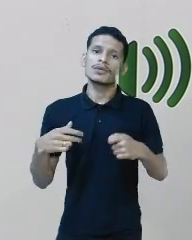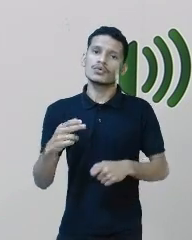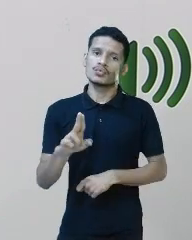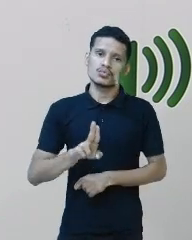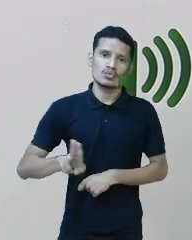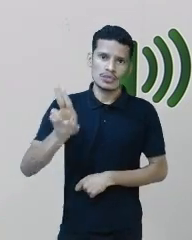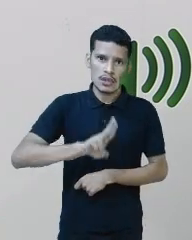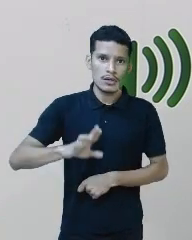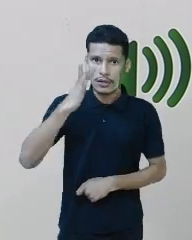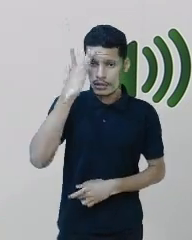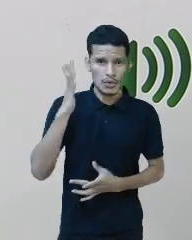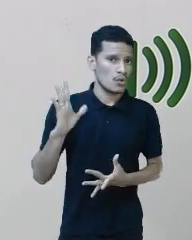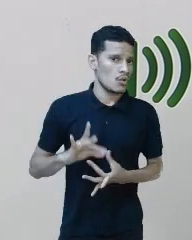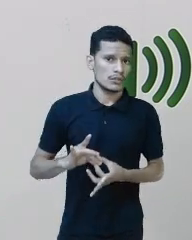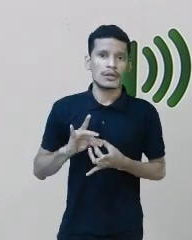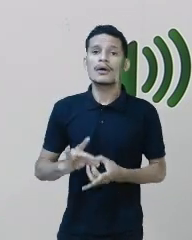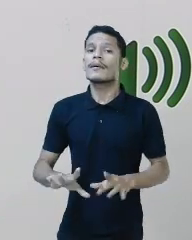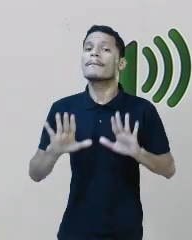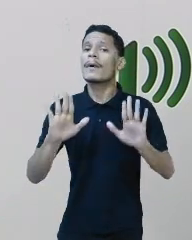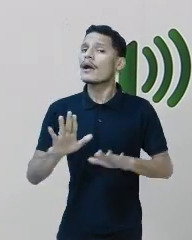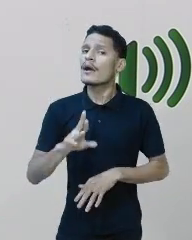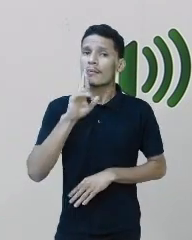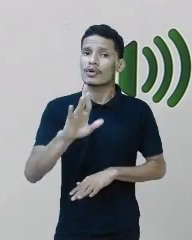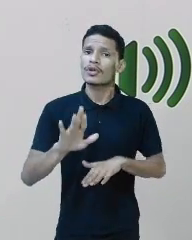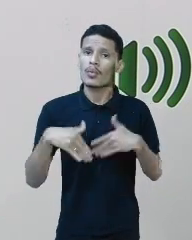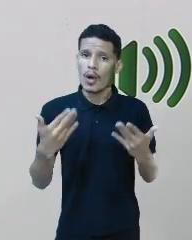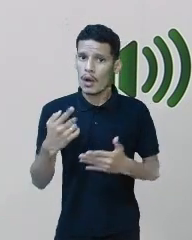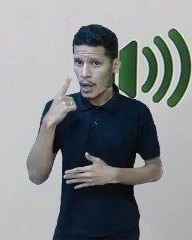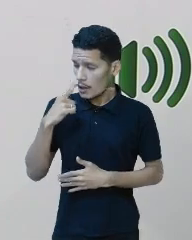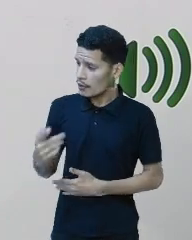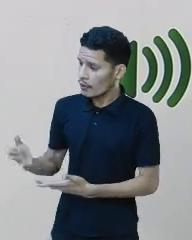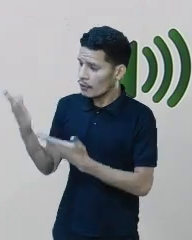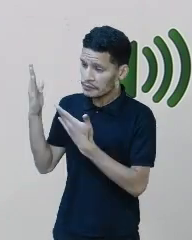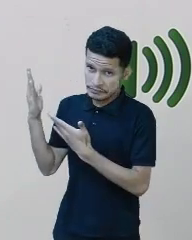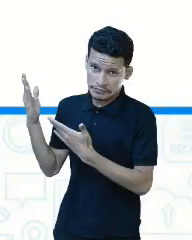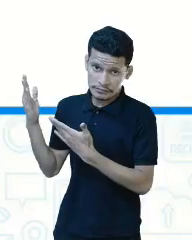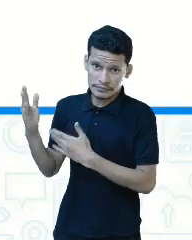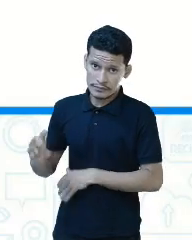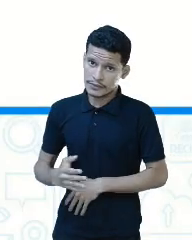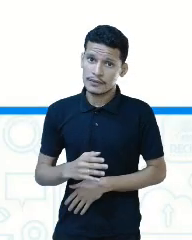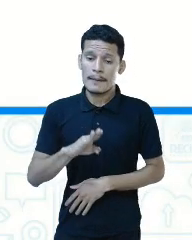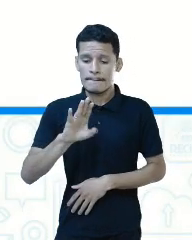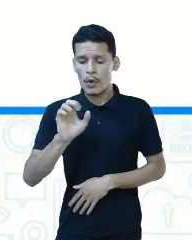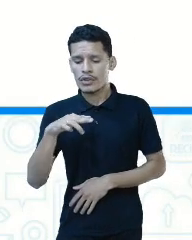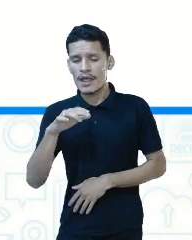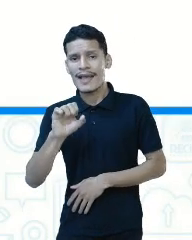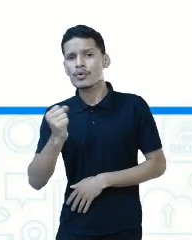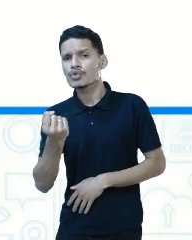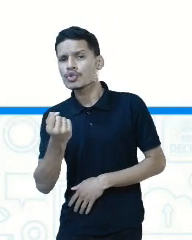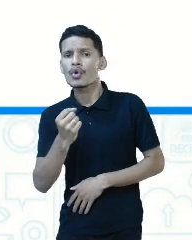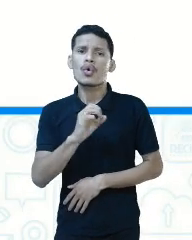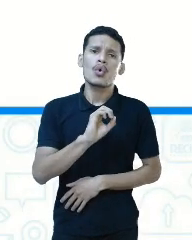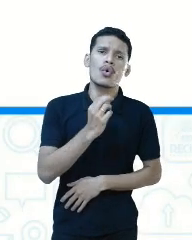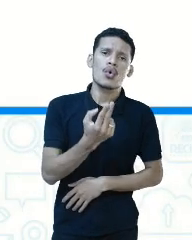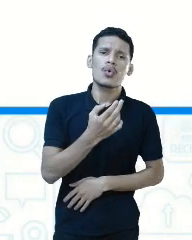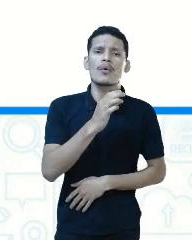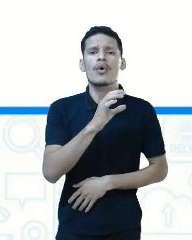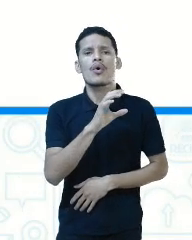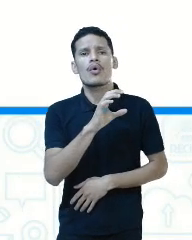Mas aí, qual será a resposta da oração? Vamos ver? Os bonecos ou